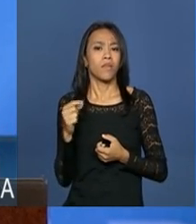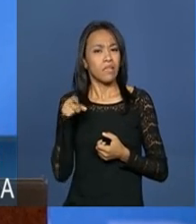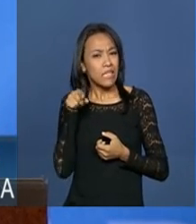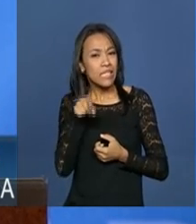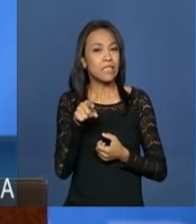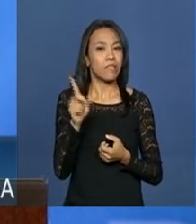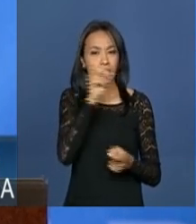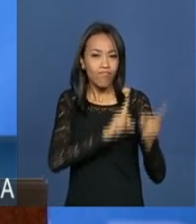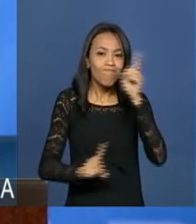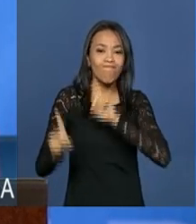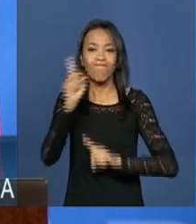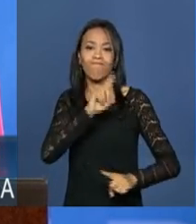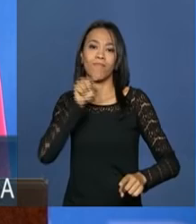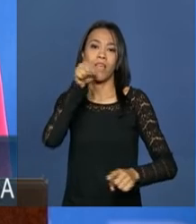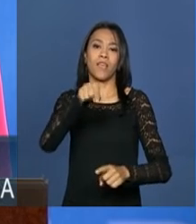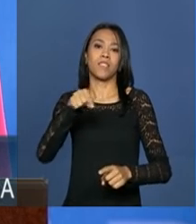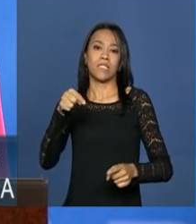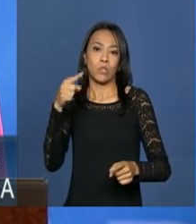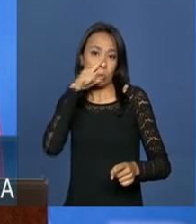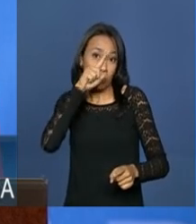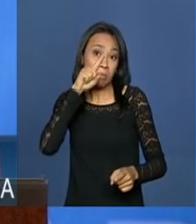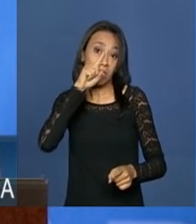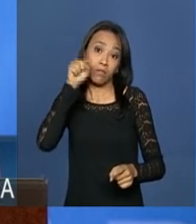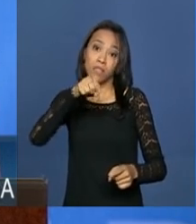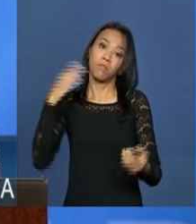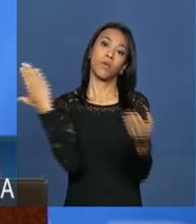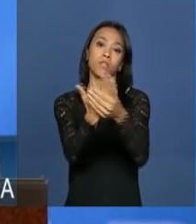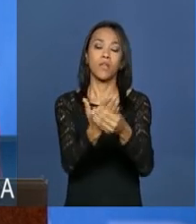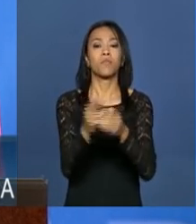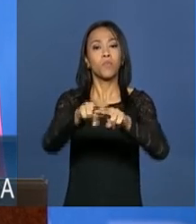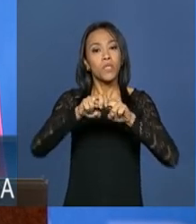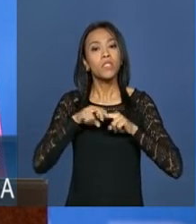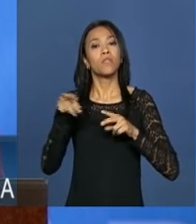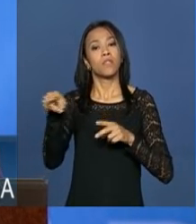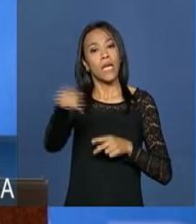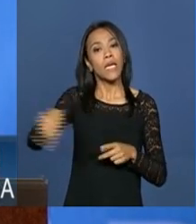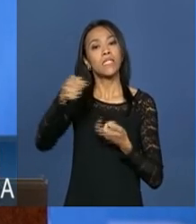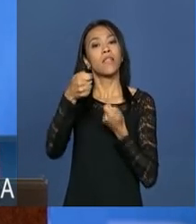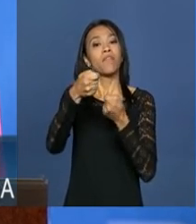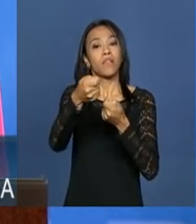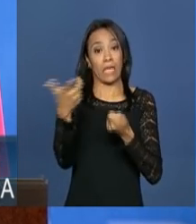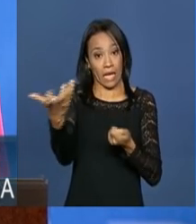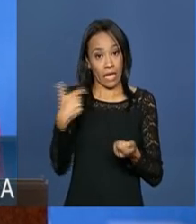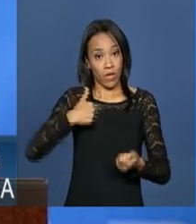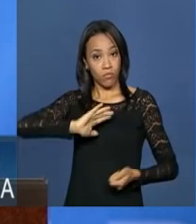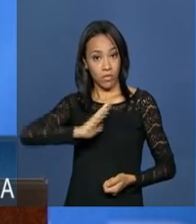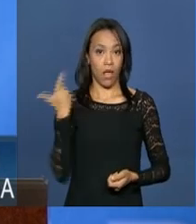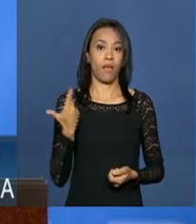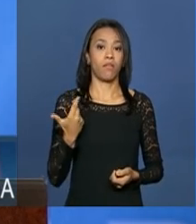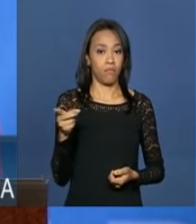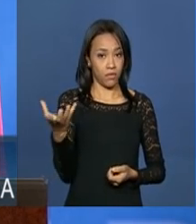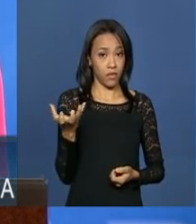esse processo. Por isso, defendem que eu renuncie